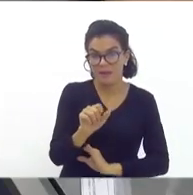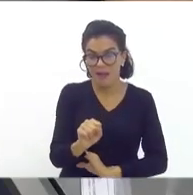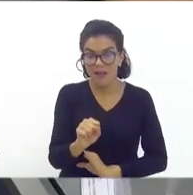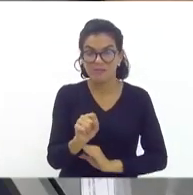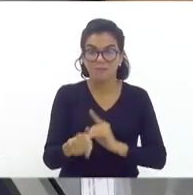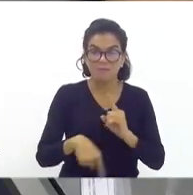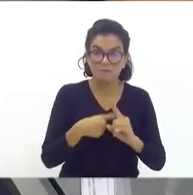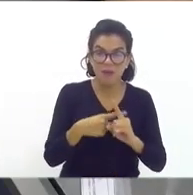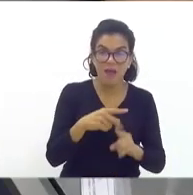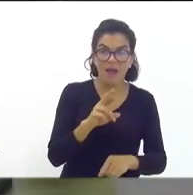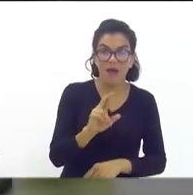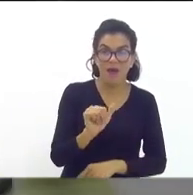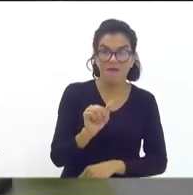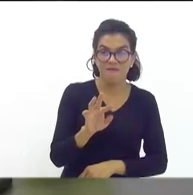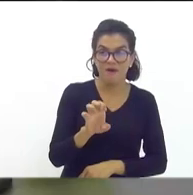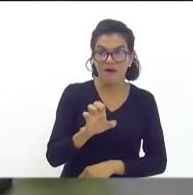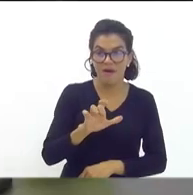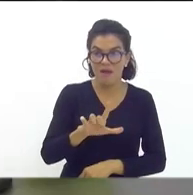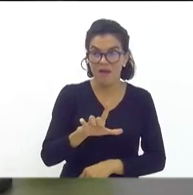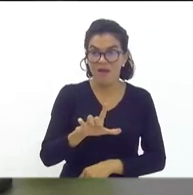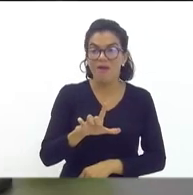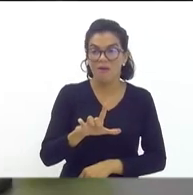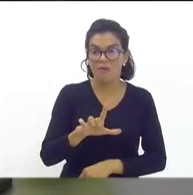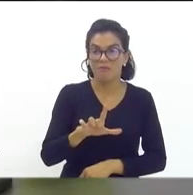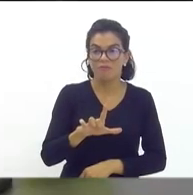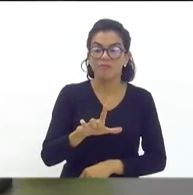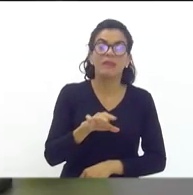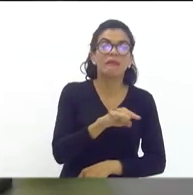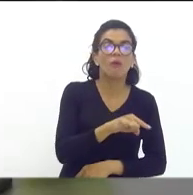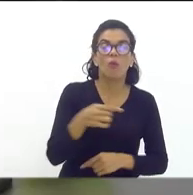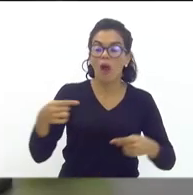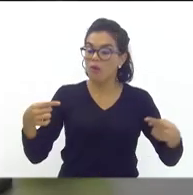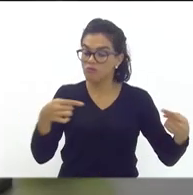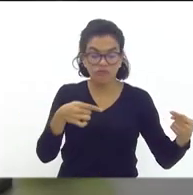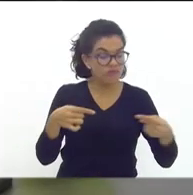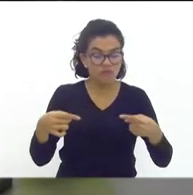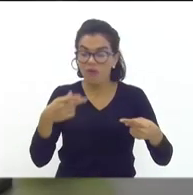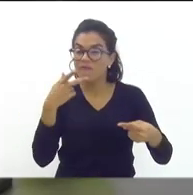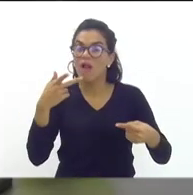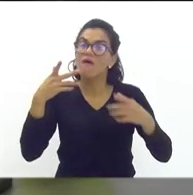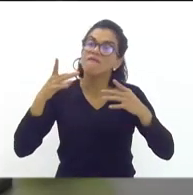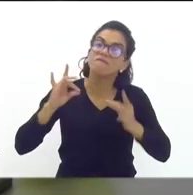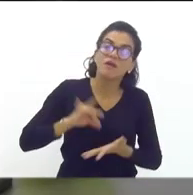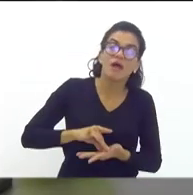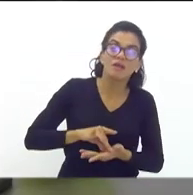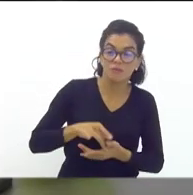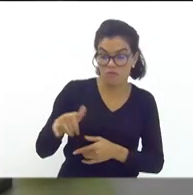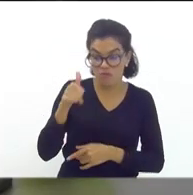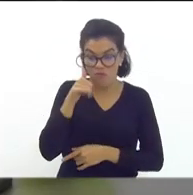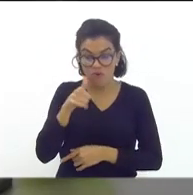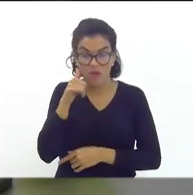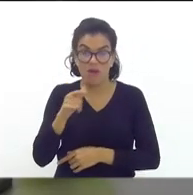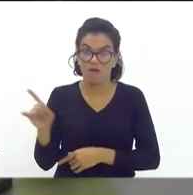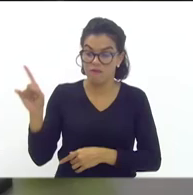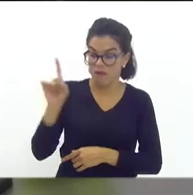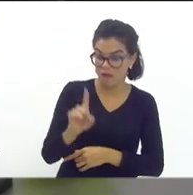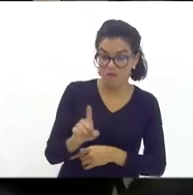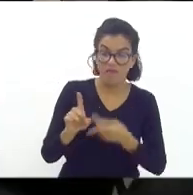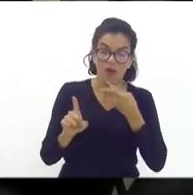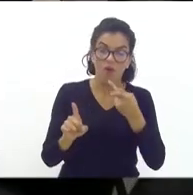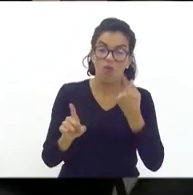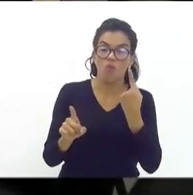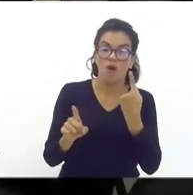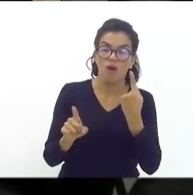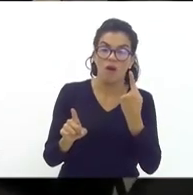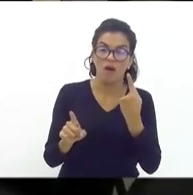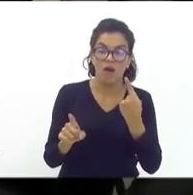Rafael para gente colocar em pratos de linhas isso quem tá falando a verdade que não tá falando que ela veio aqui posicionou de uma coisa presidente